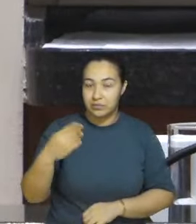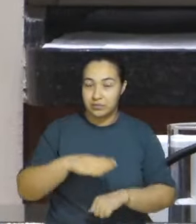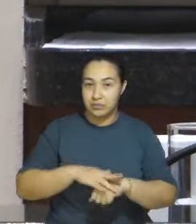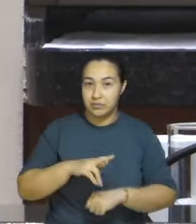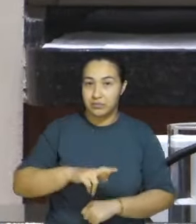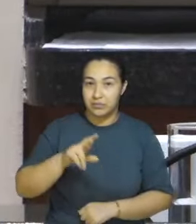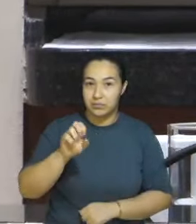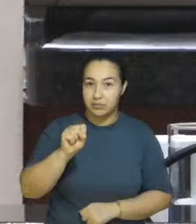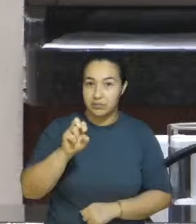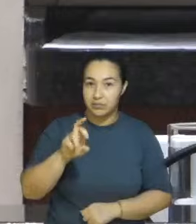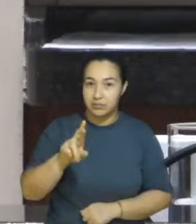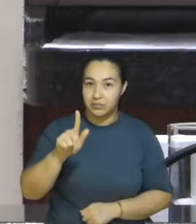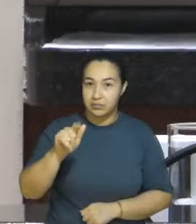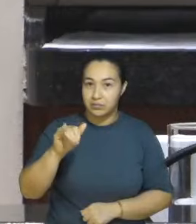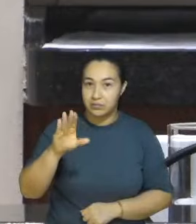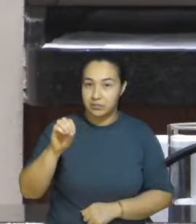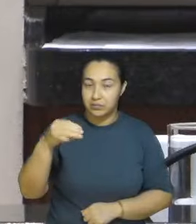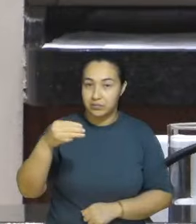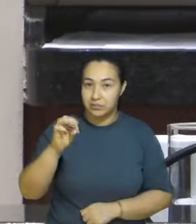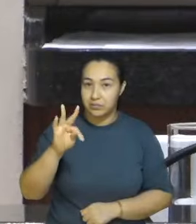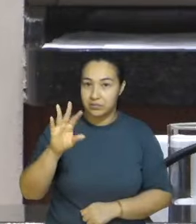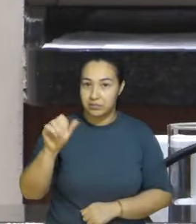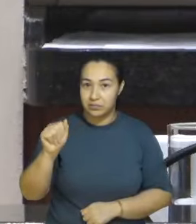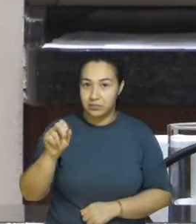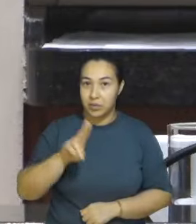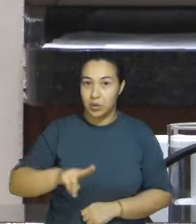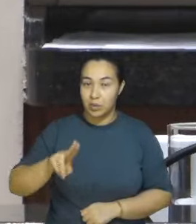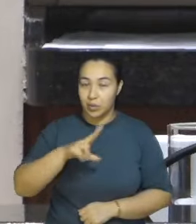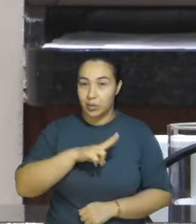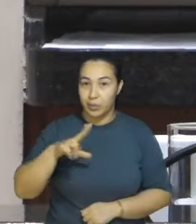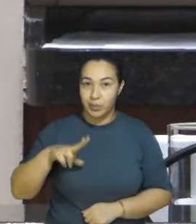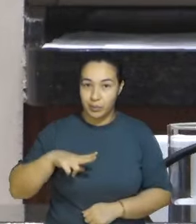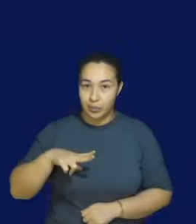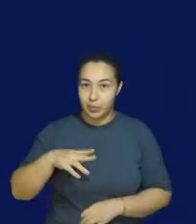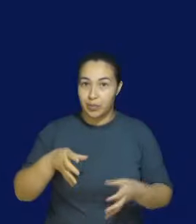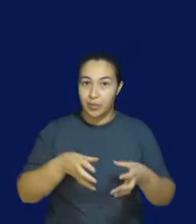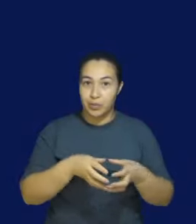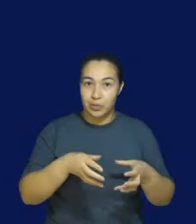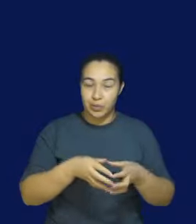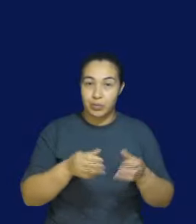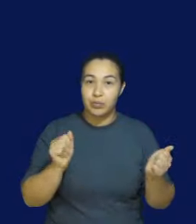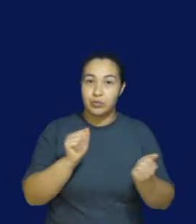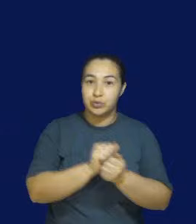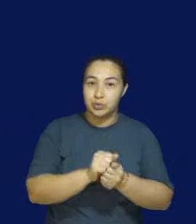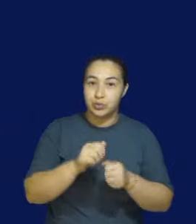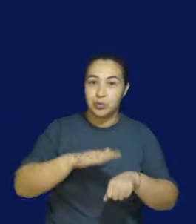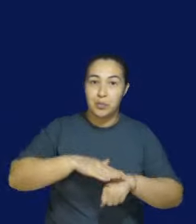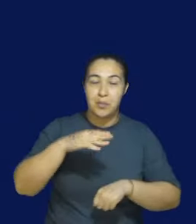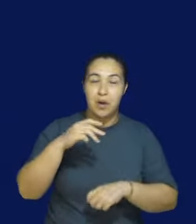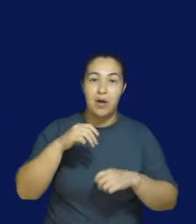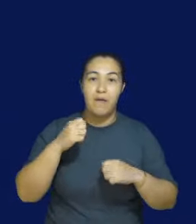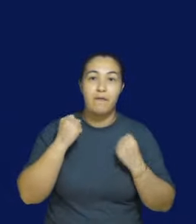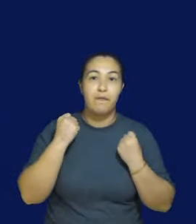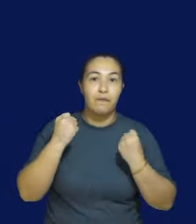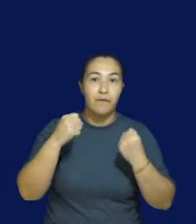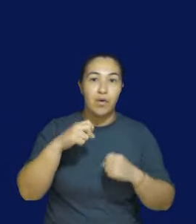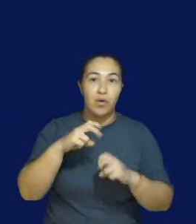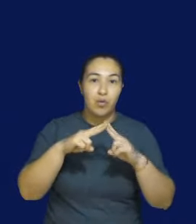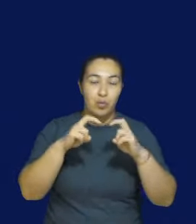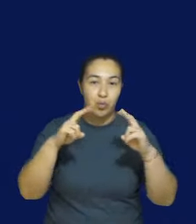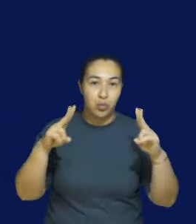Mota. Declara de utilidade pública a ONG Juntos Somos Mais Fortes, de Florianópolis, e altera o